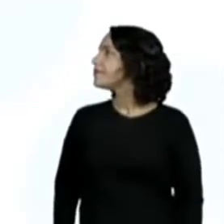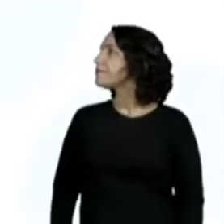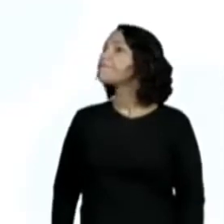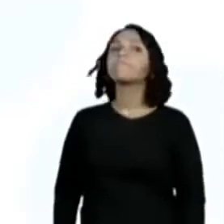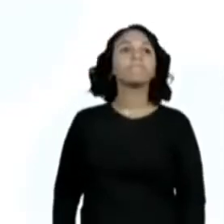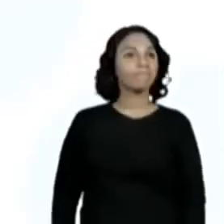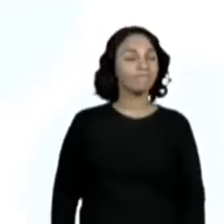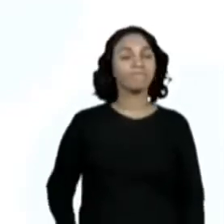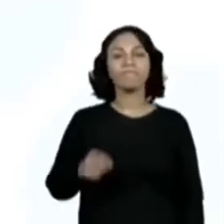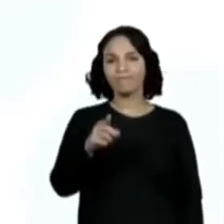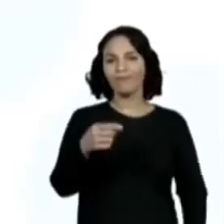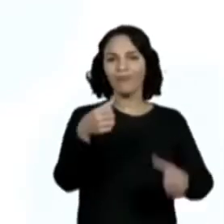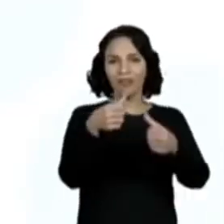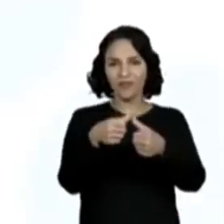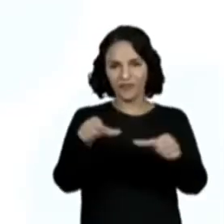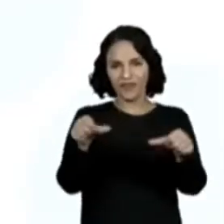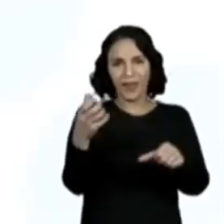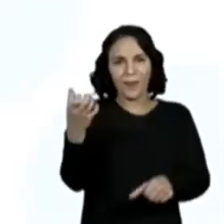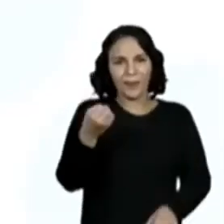Além de fita crepe,